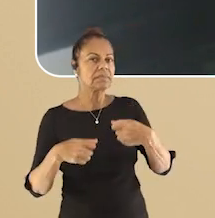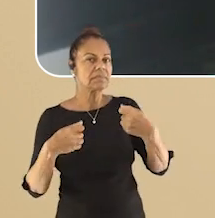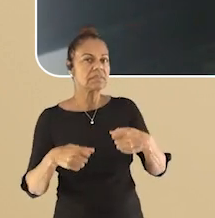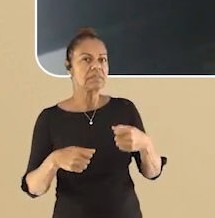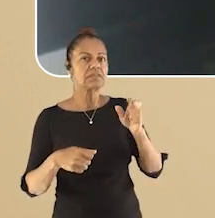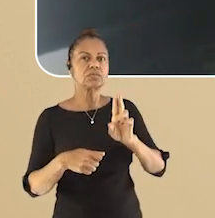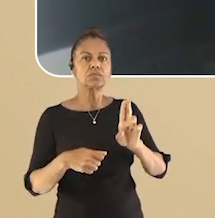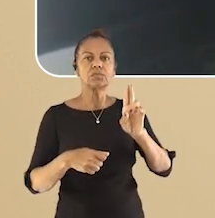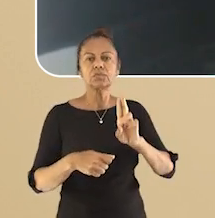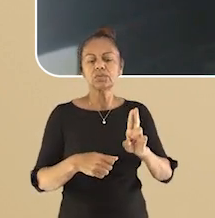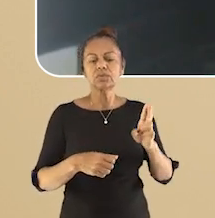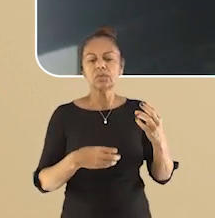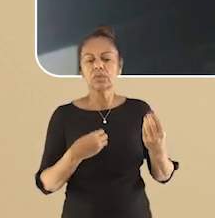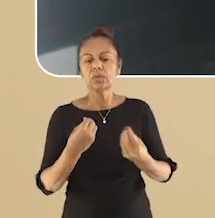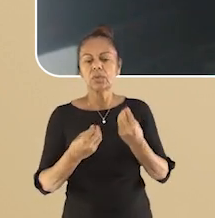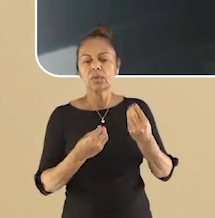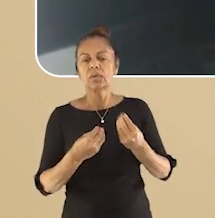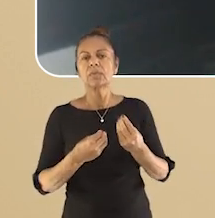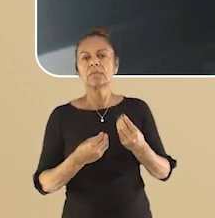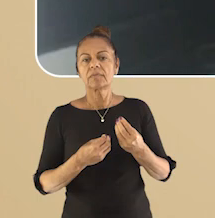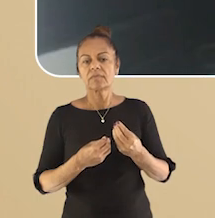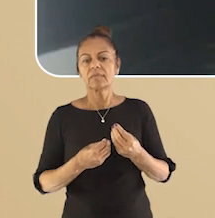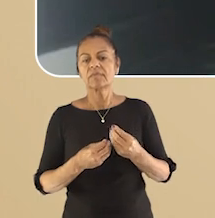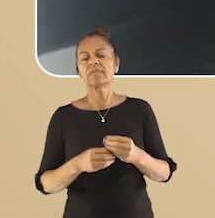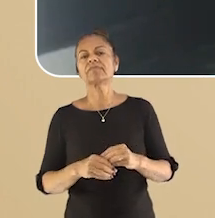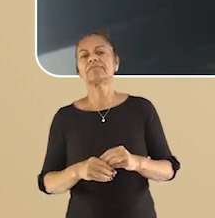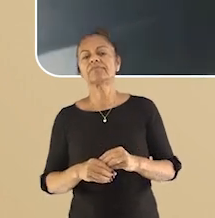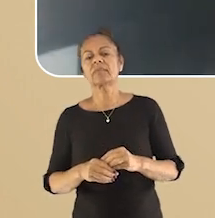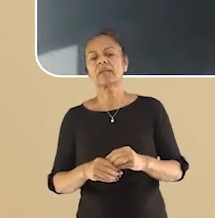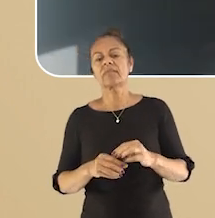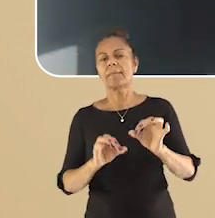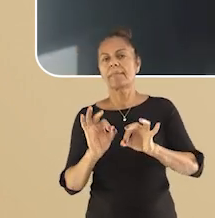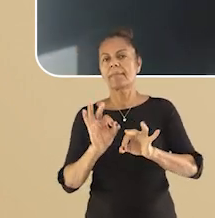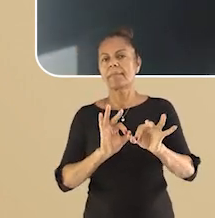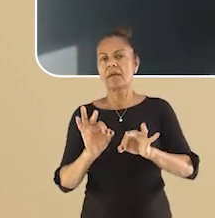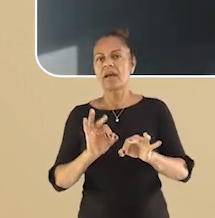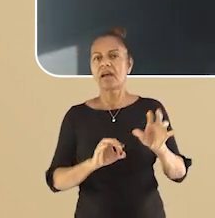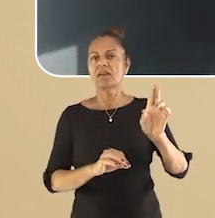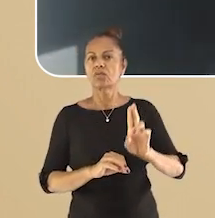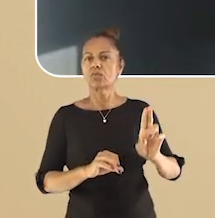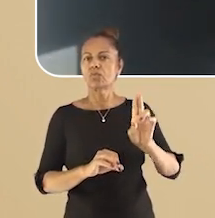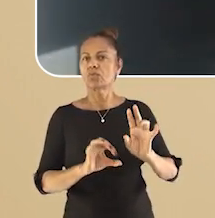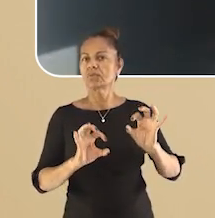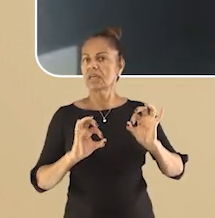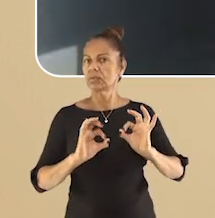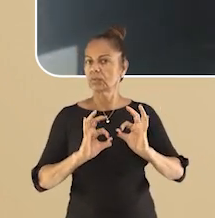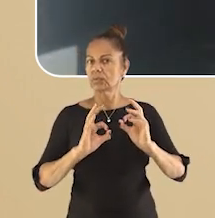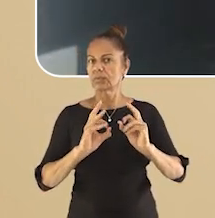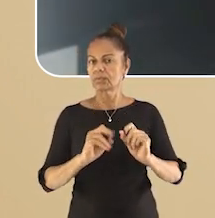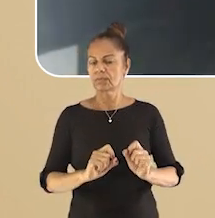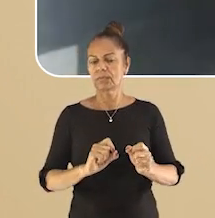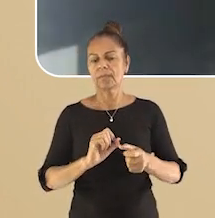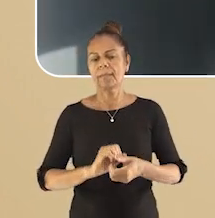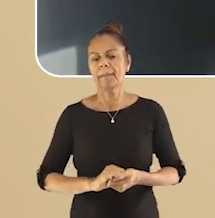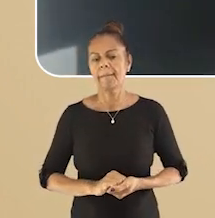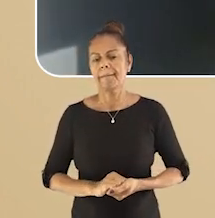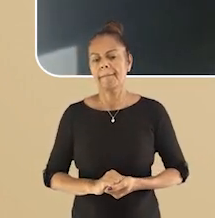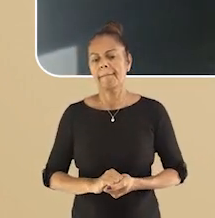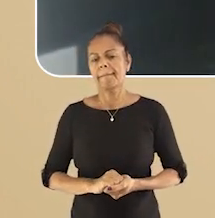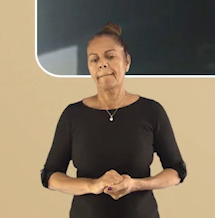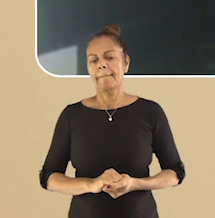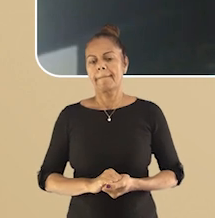ingrediente vai depender da quantidade de plantas que você pretende nutrir. Não guarde